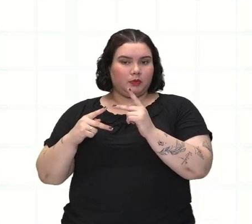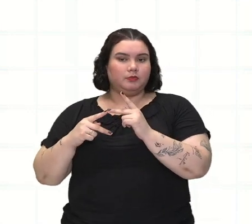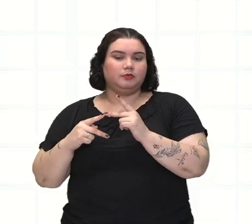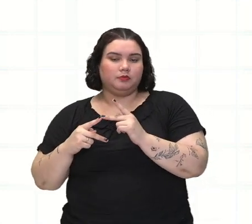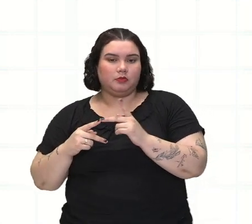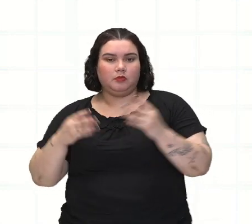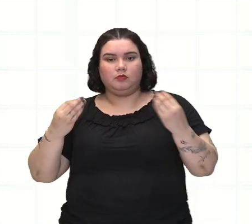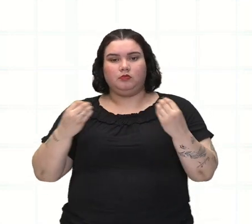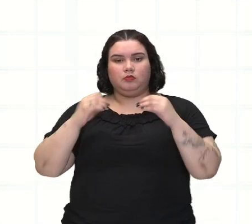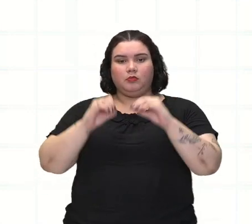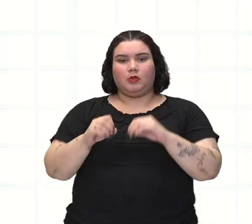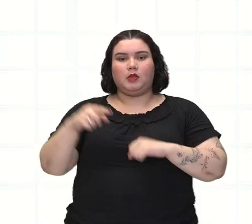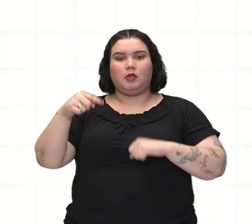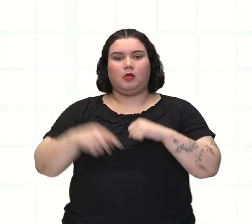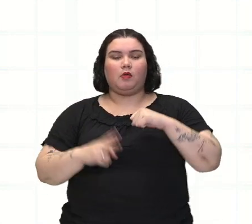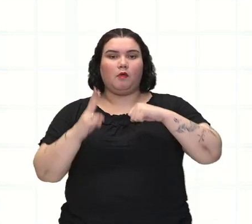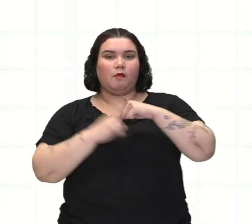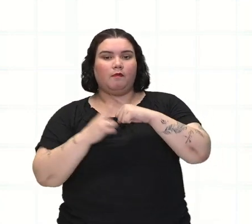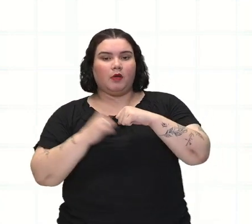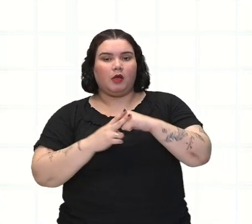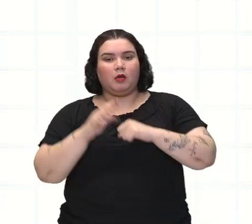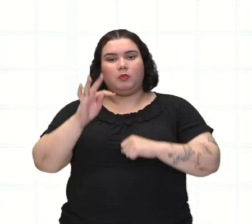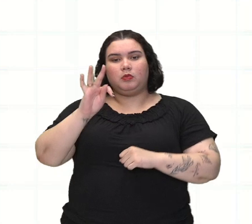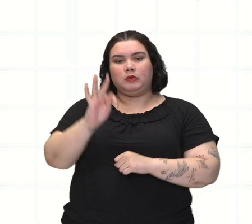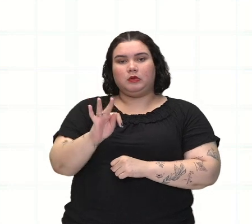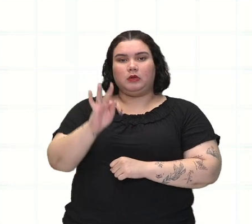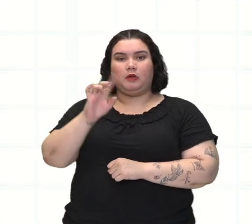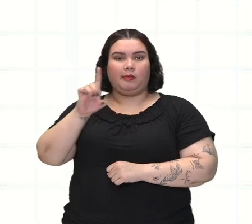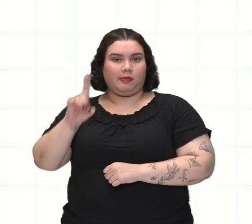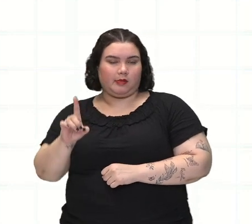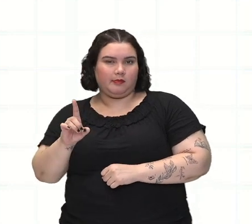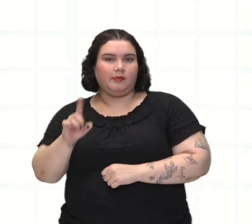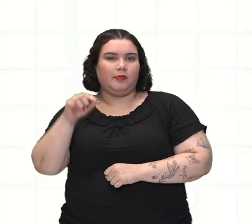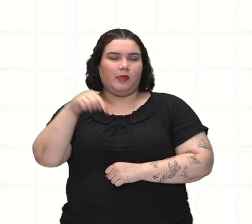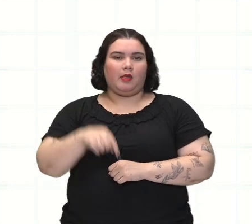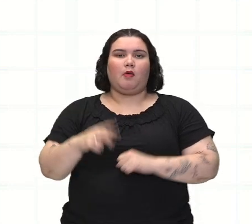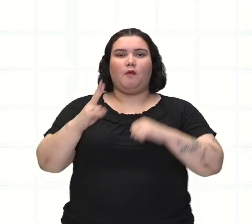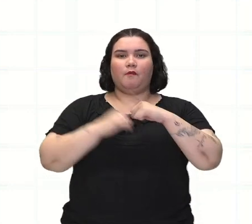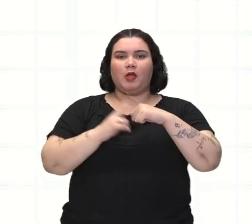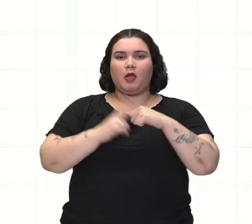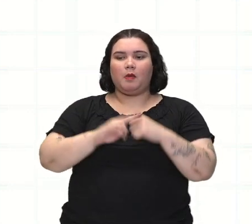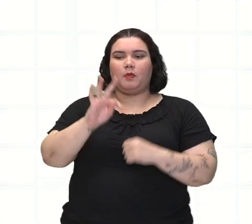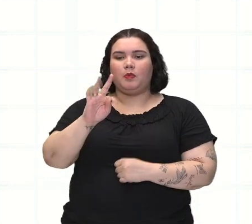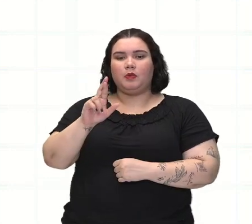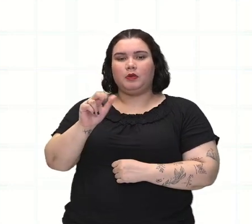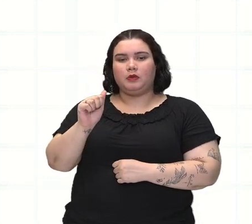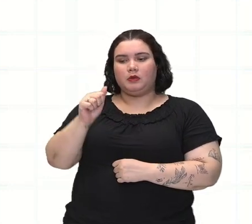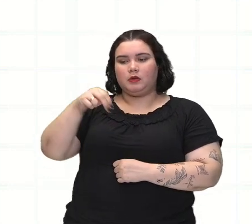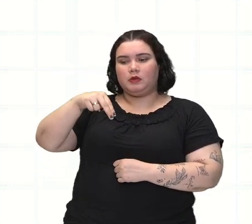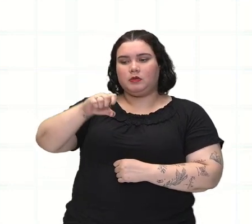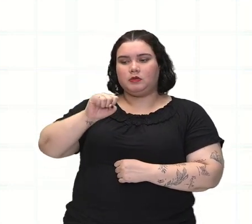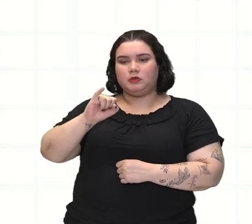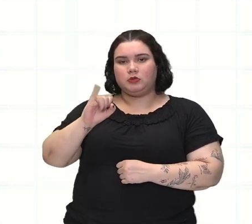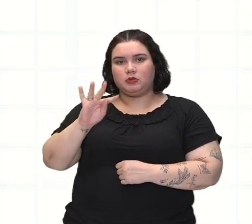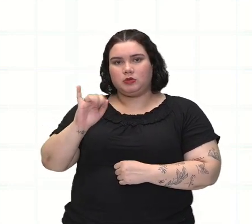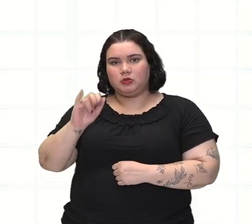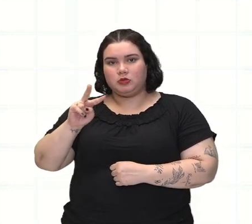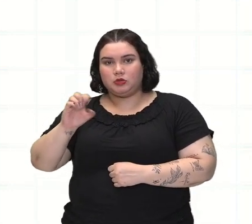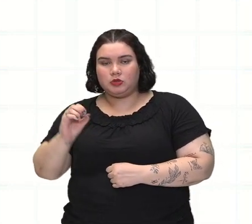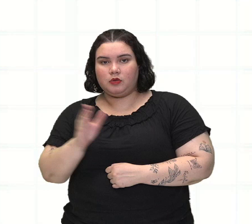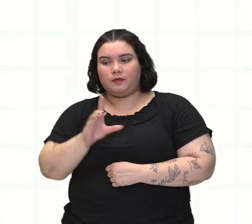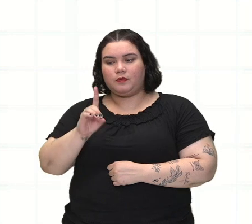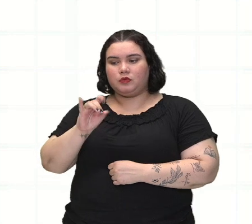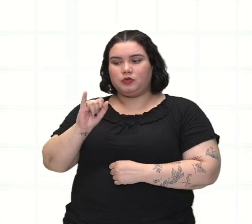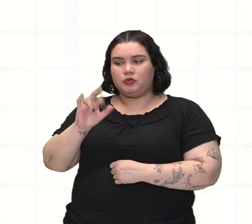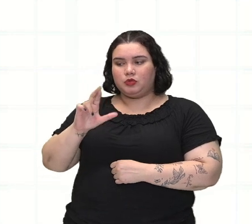vai ser verbo transitivo direto. E aqui o objeto direto, porque nós temos aqui